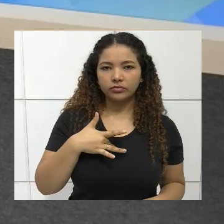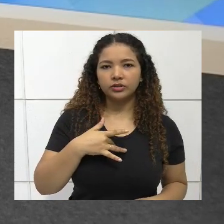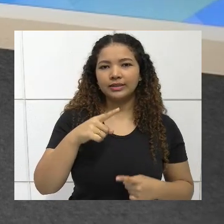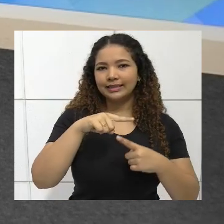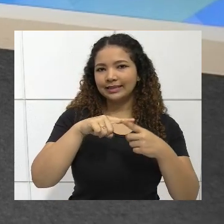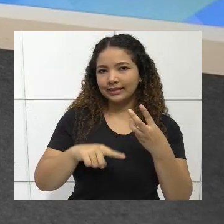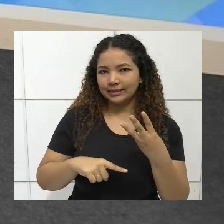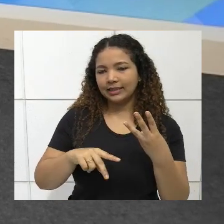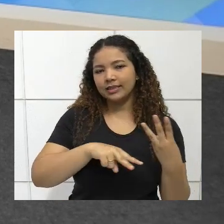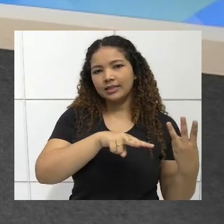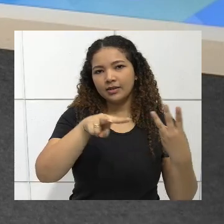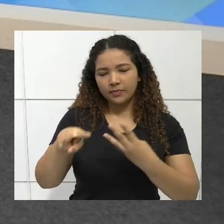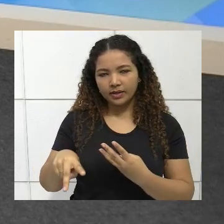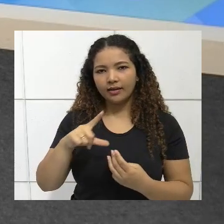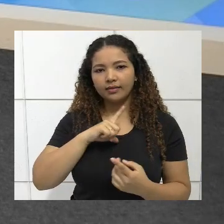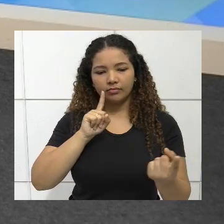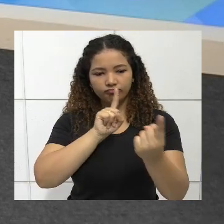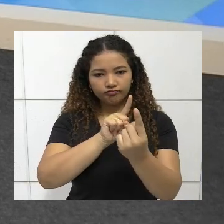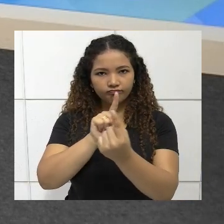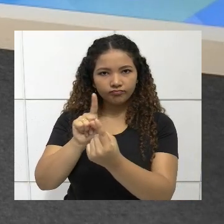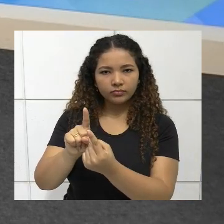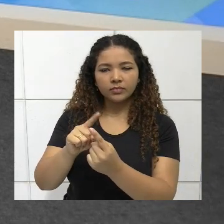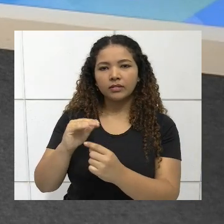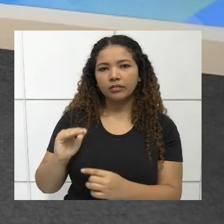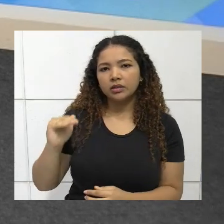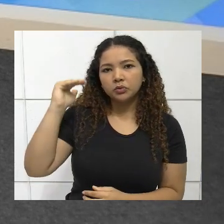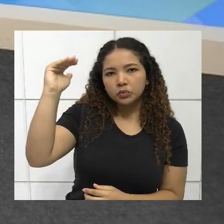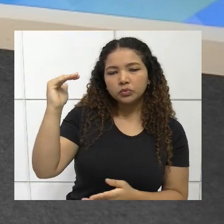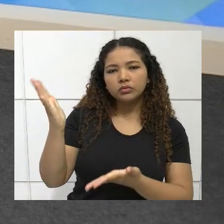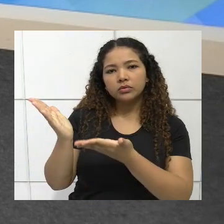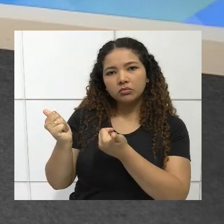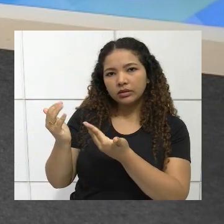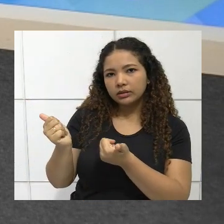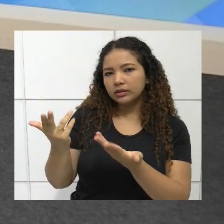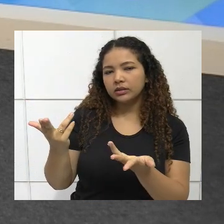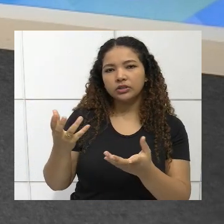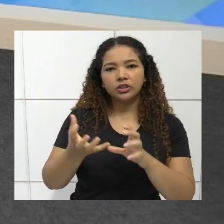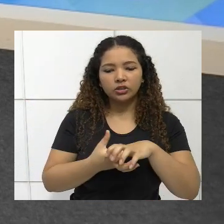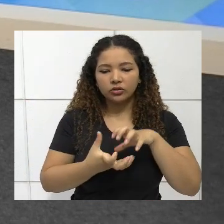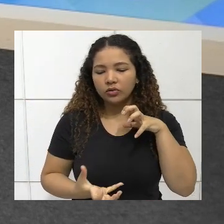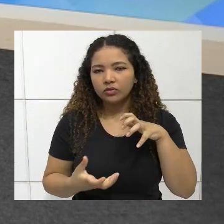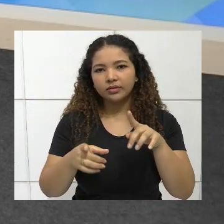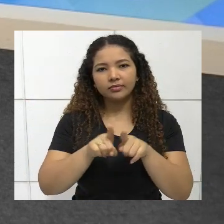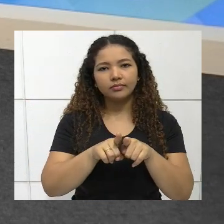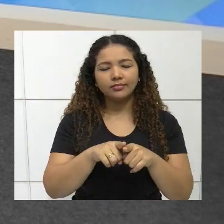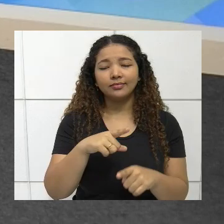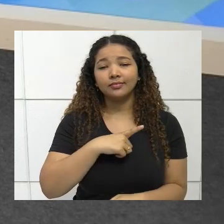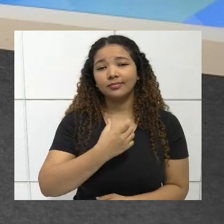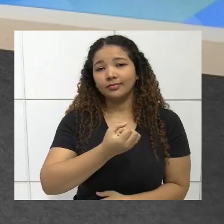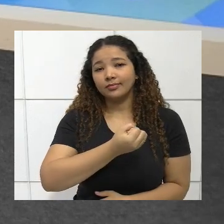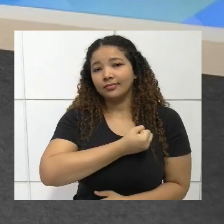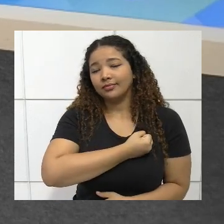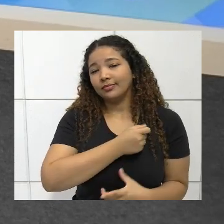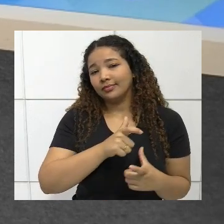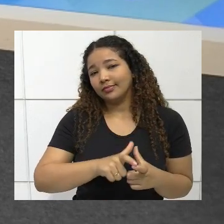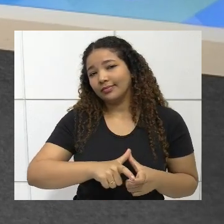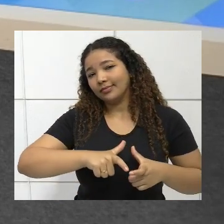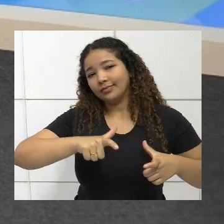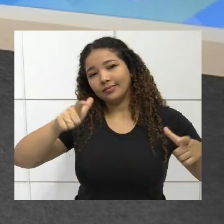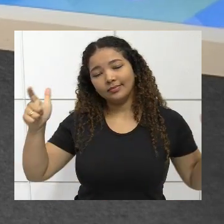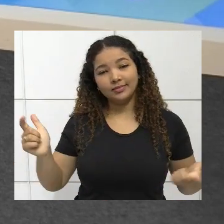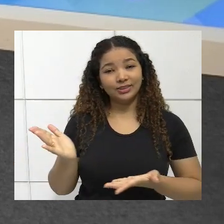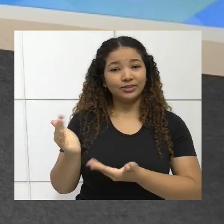na semana, né? Atendo adultos, adolescentes, idosos. Tenho um número muito crescente de jovens. É